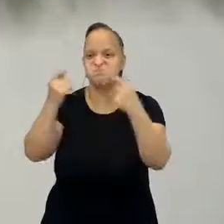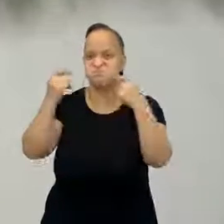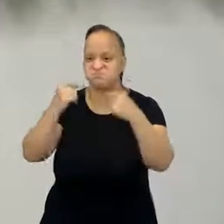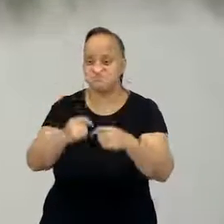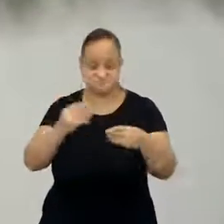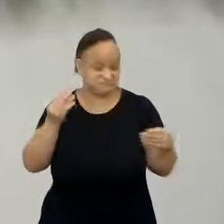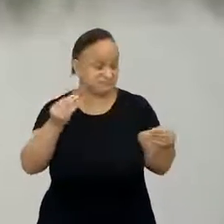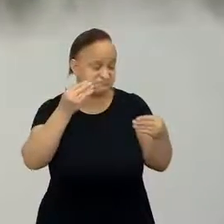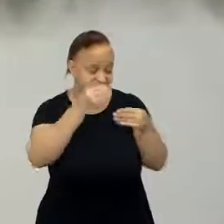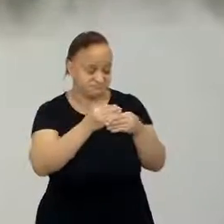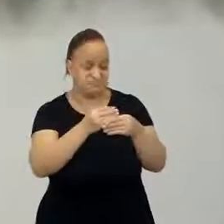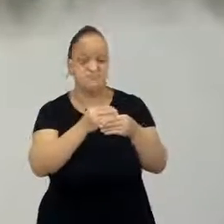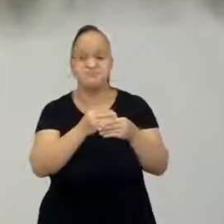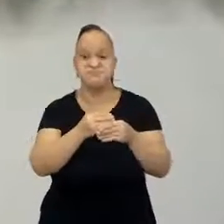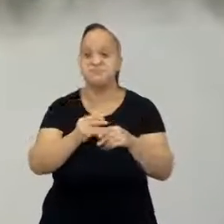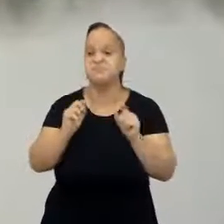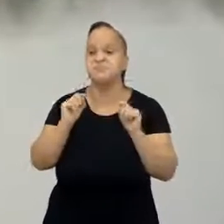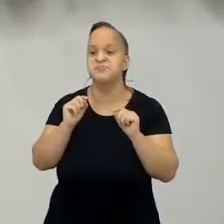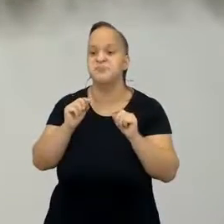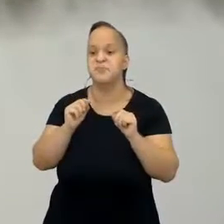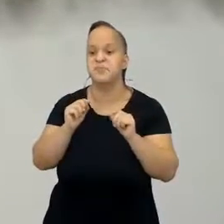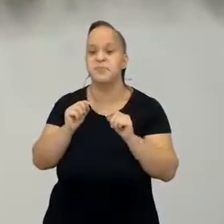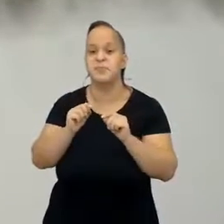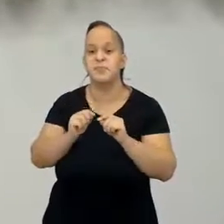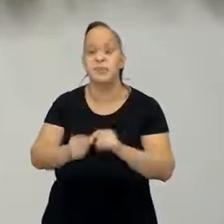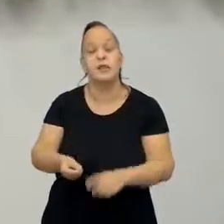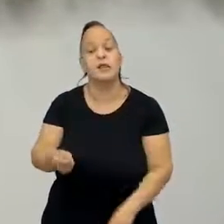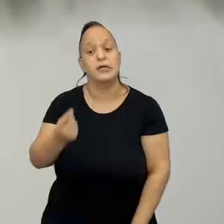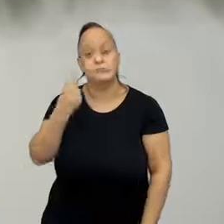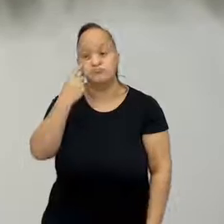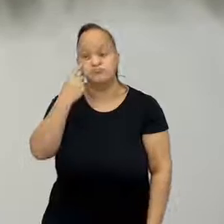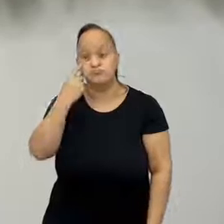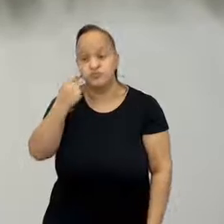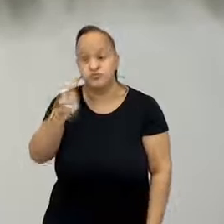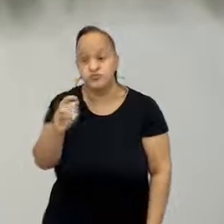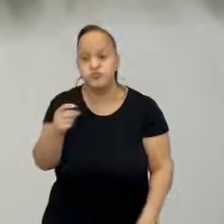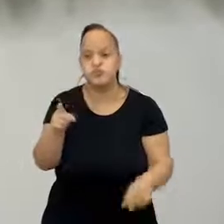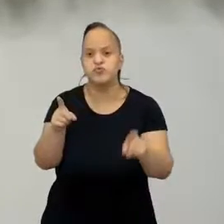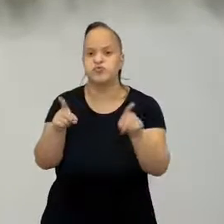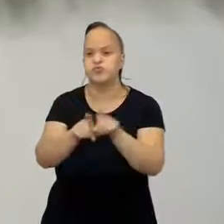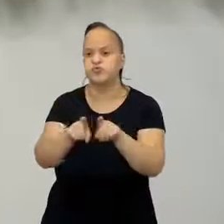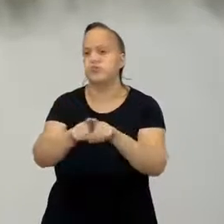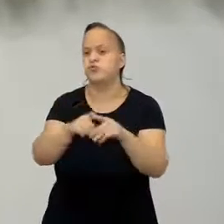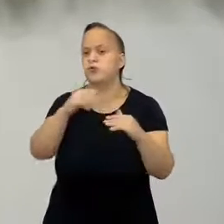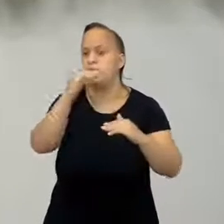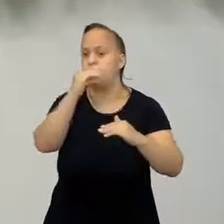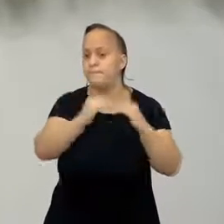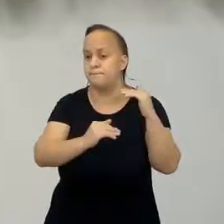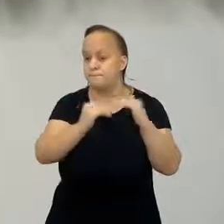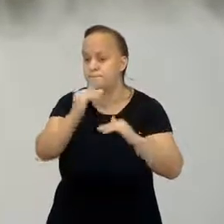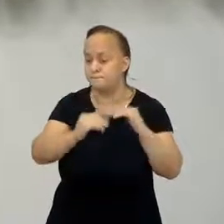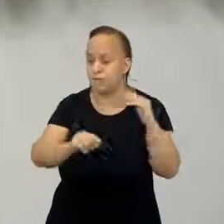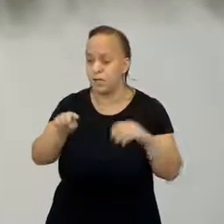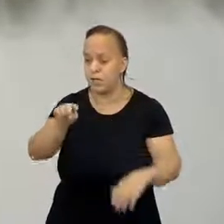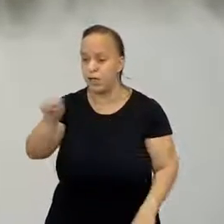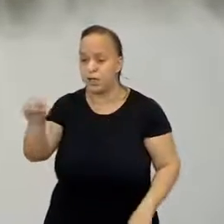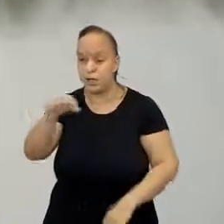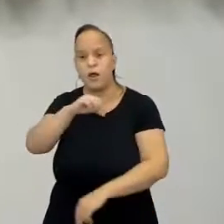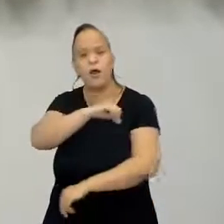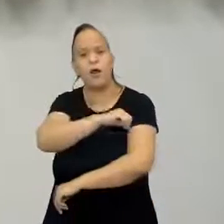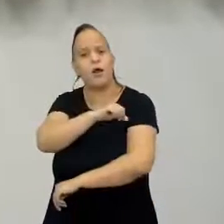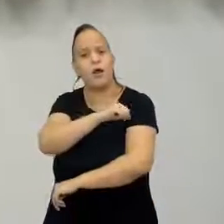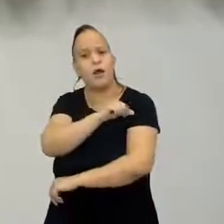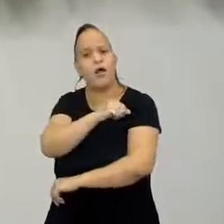complemento, Paula. É interessante também que a gente explane sobre as habilidades para os estudantes, né? Para que eles